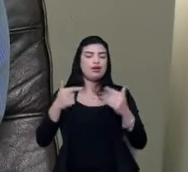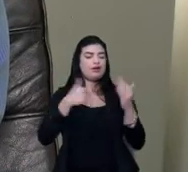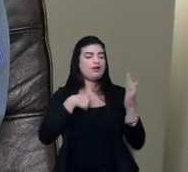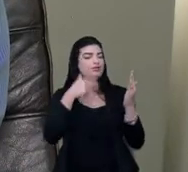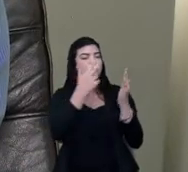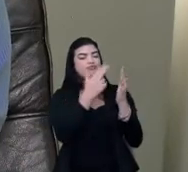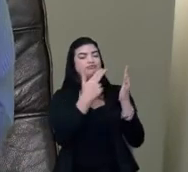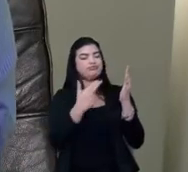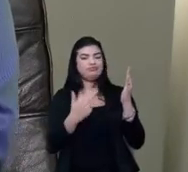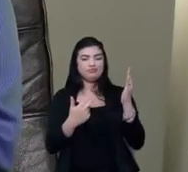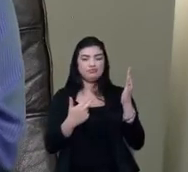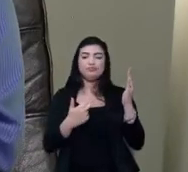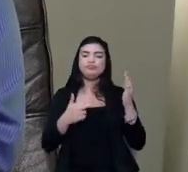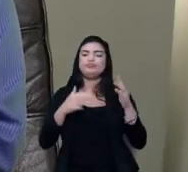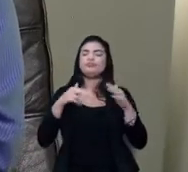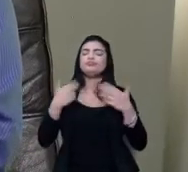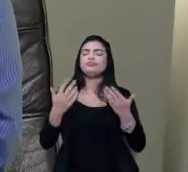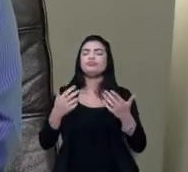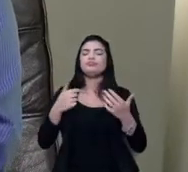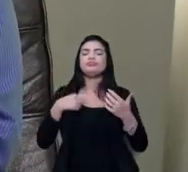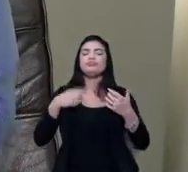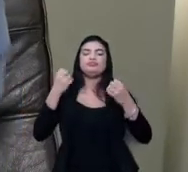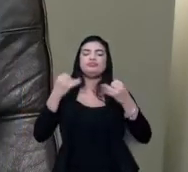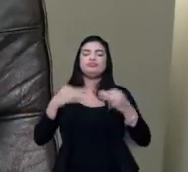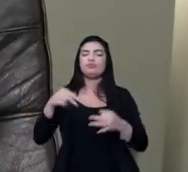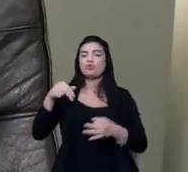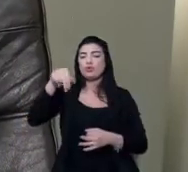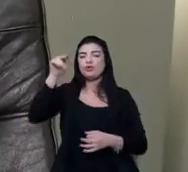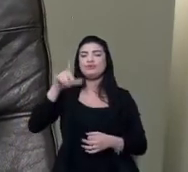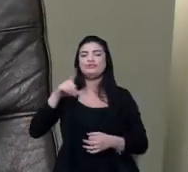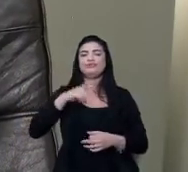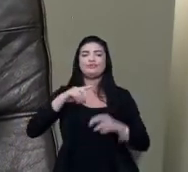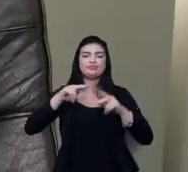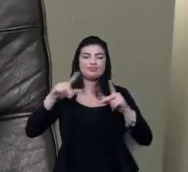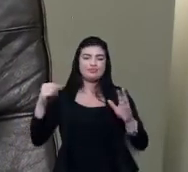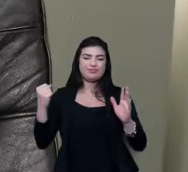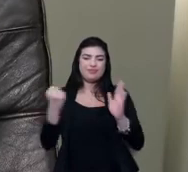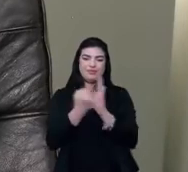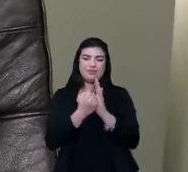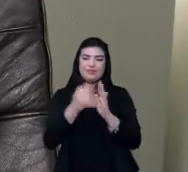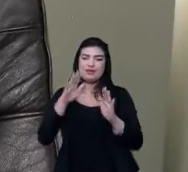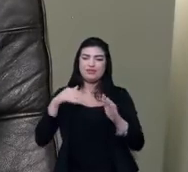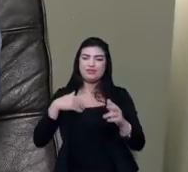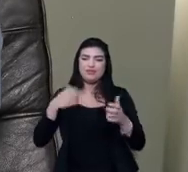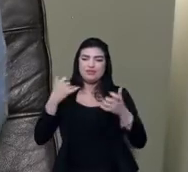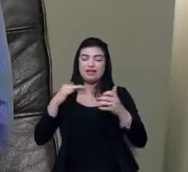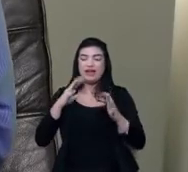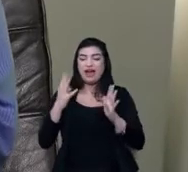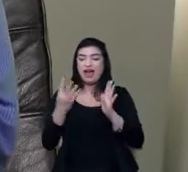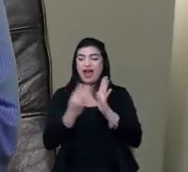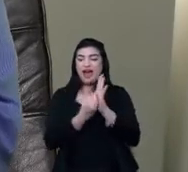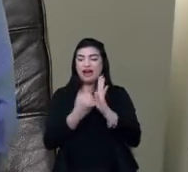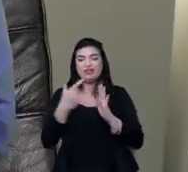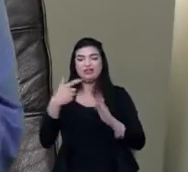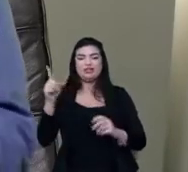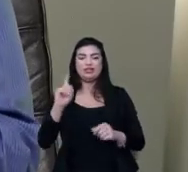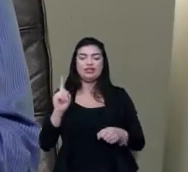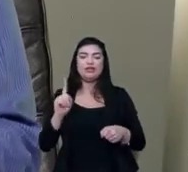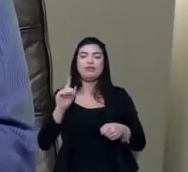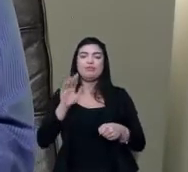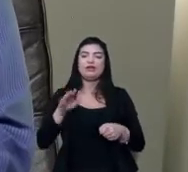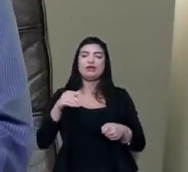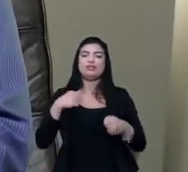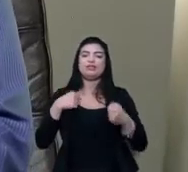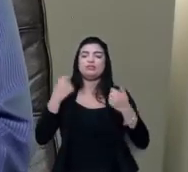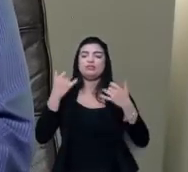também sobre, assim, no Nordeste a gente tem muitas referências, mas, assim, eu não falei muito de referências de artes plásticas, mas em nível de Brasil,